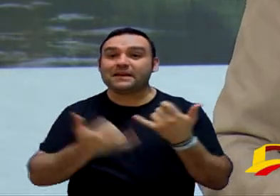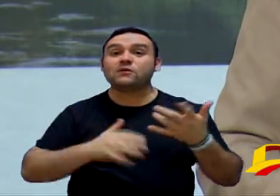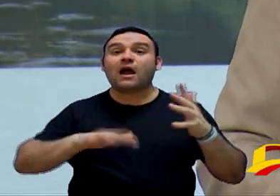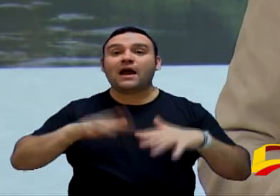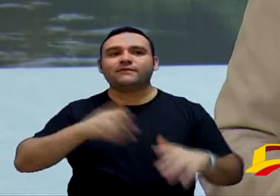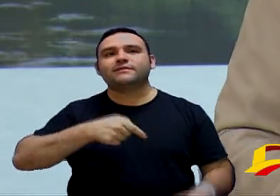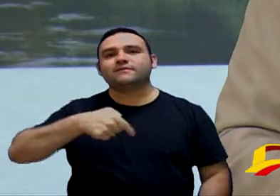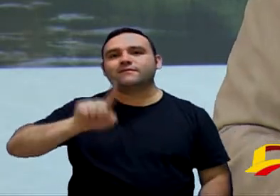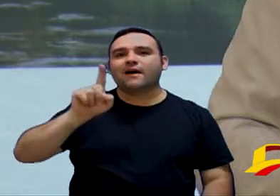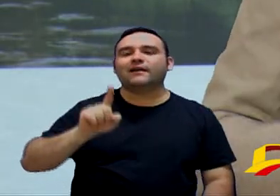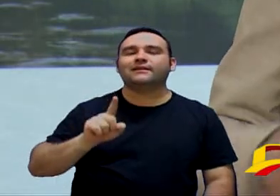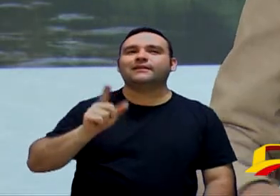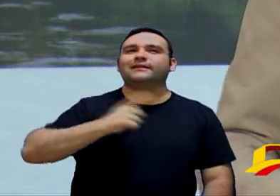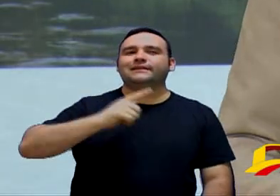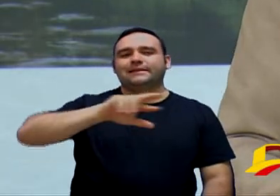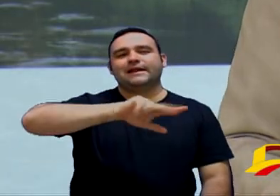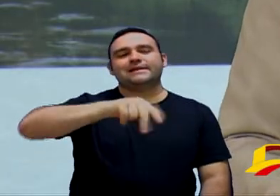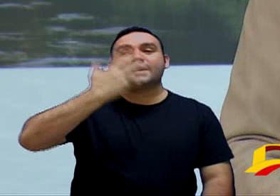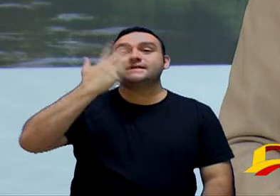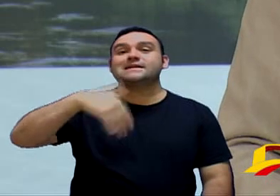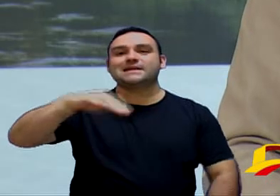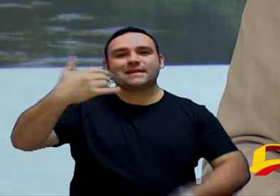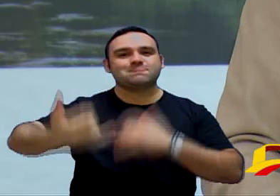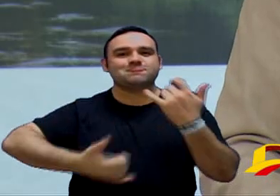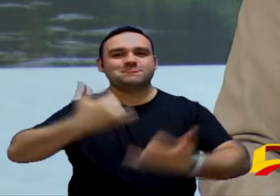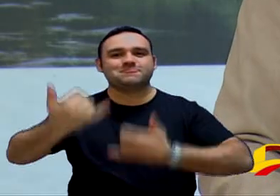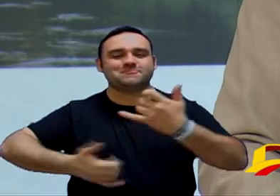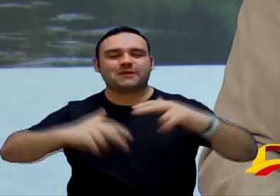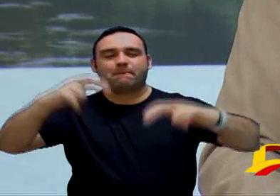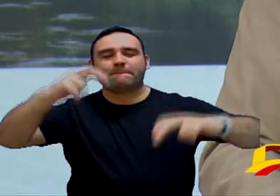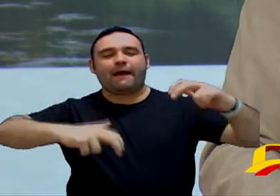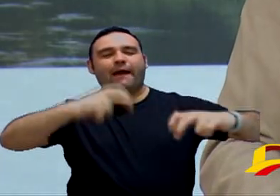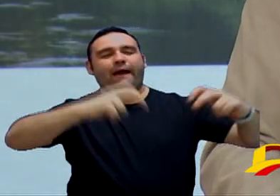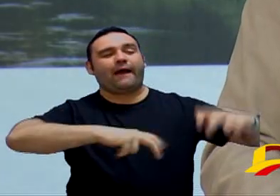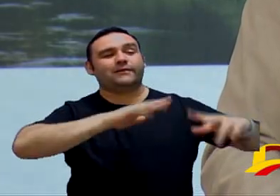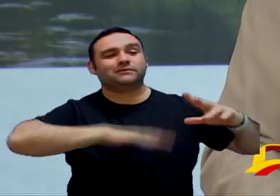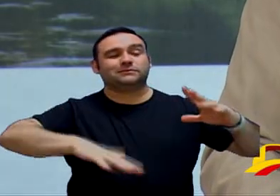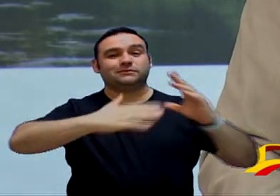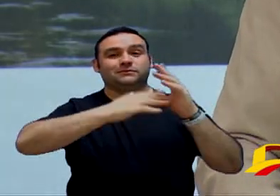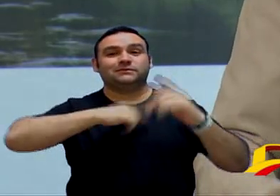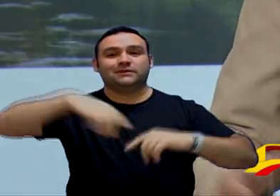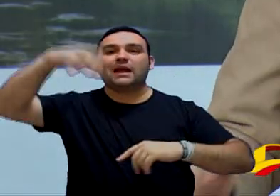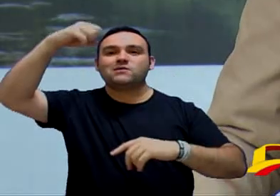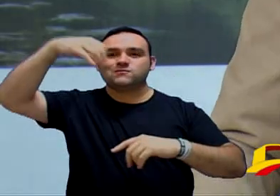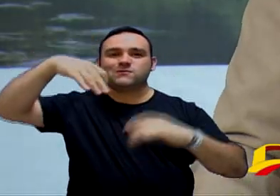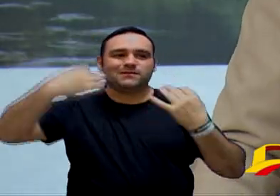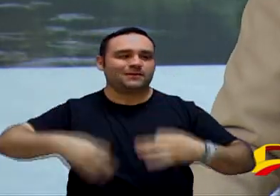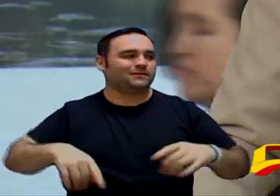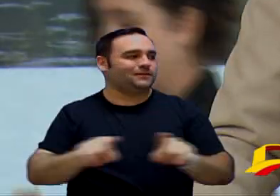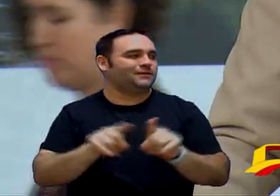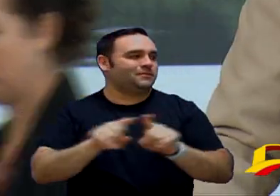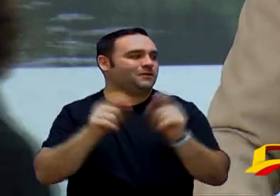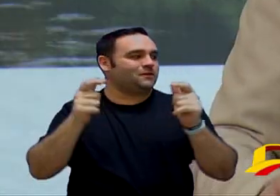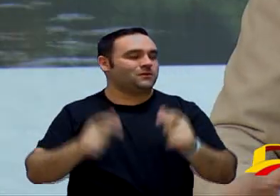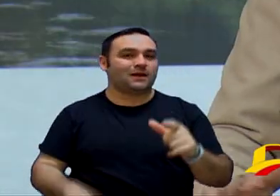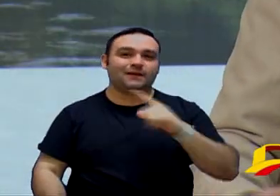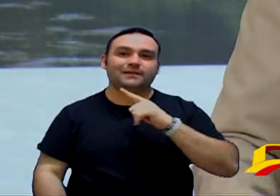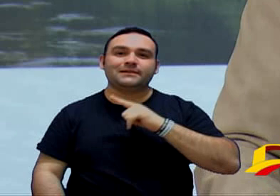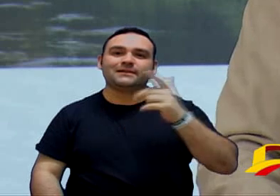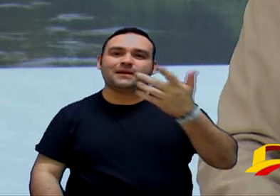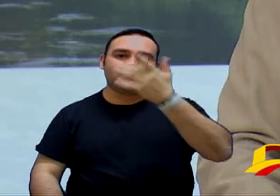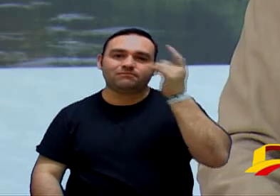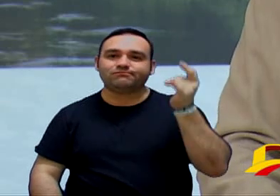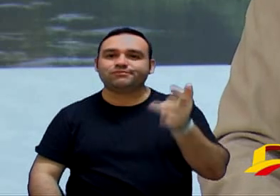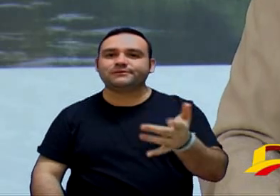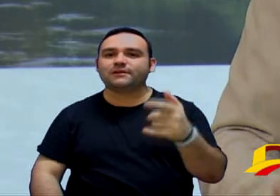passa tem várias crianças se divertindo naquelas praças onde foram feitos você passa ali um lugar que era esquecido